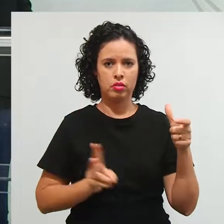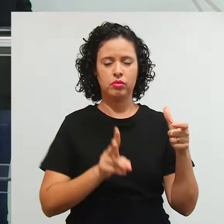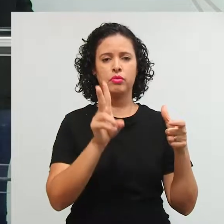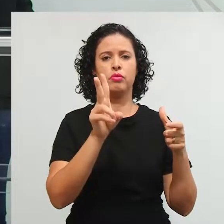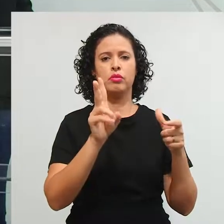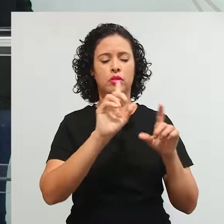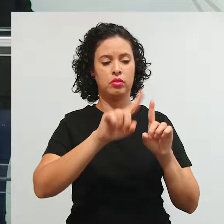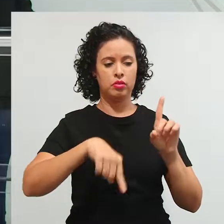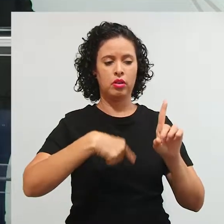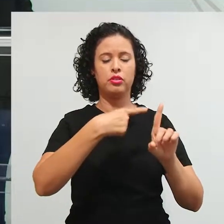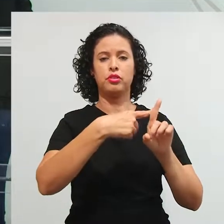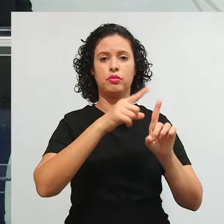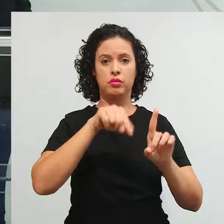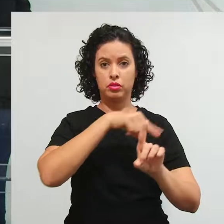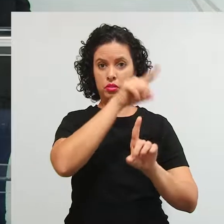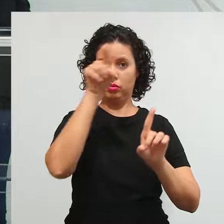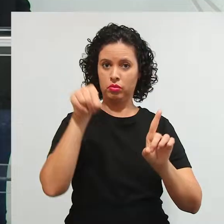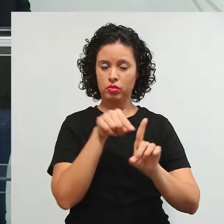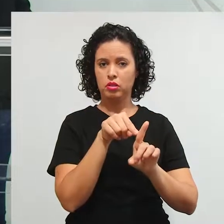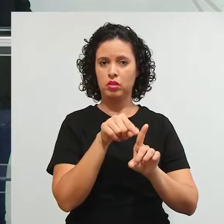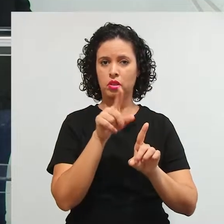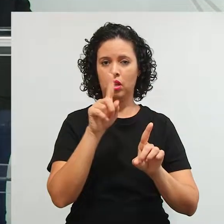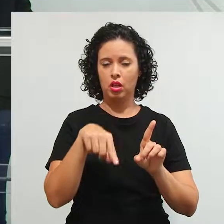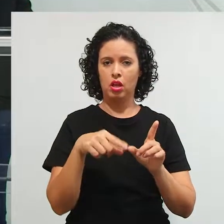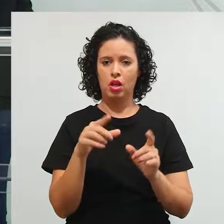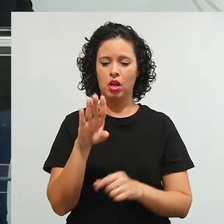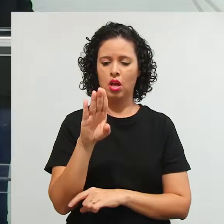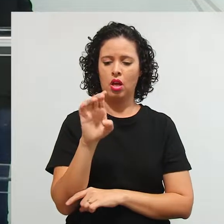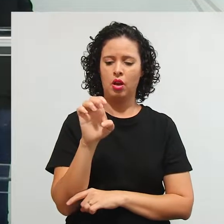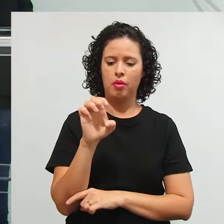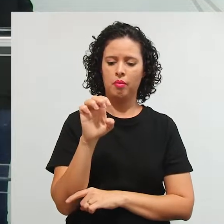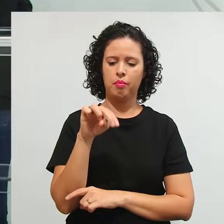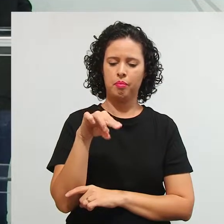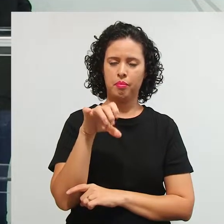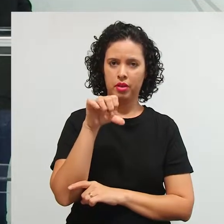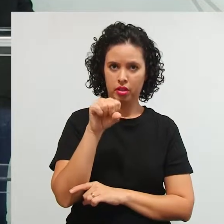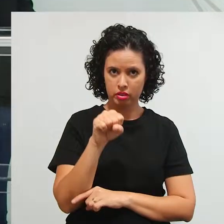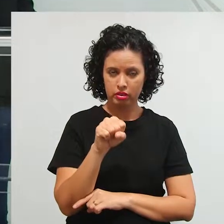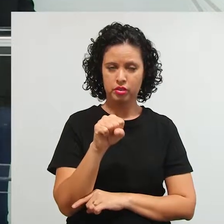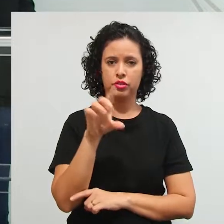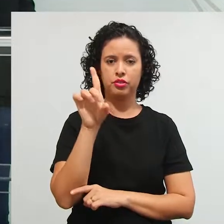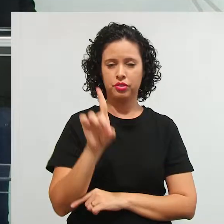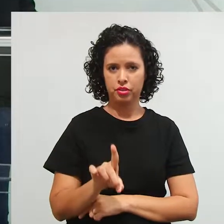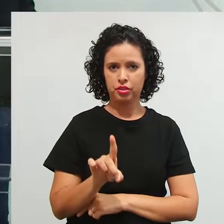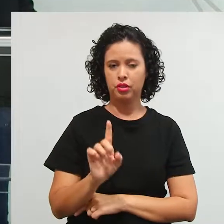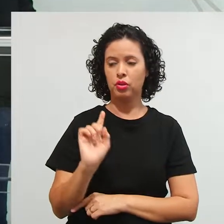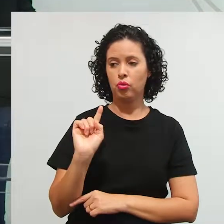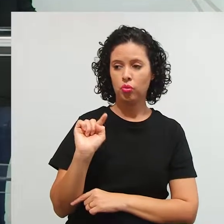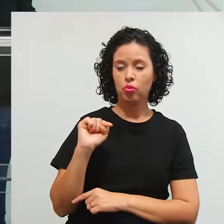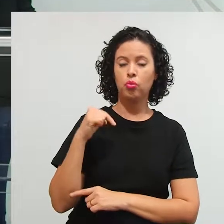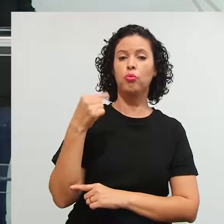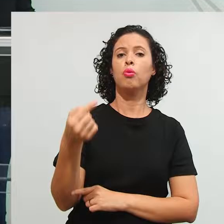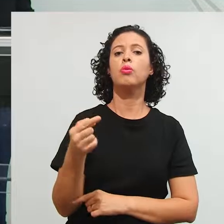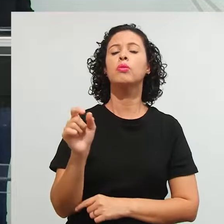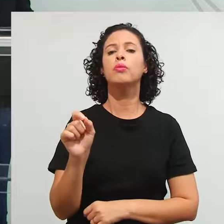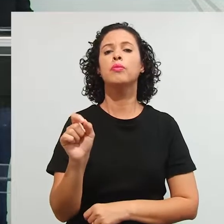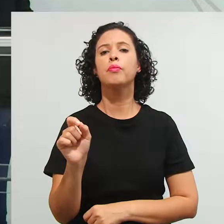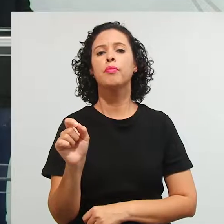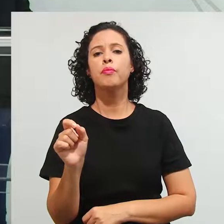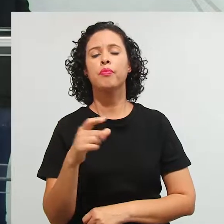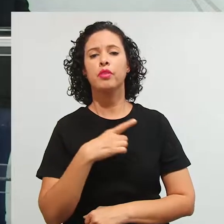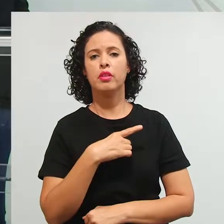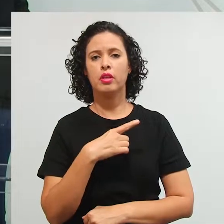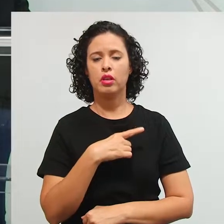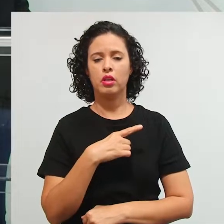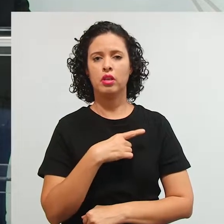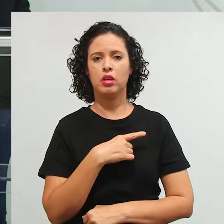do ativo circulante, que são os bens e direitos, e do outro lado tem o quê?